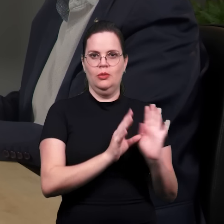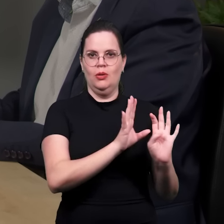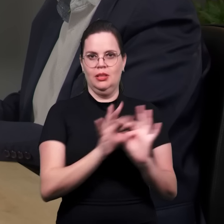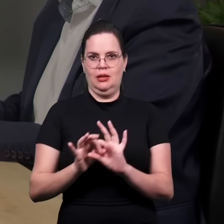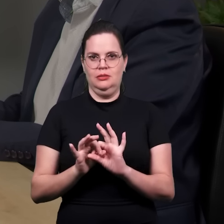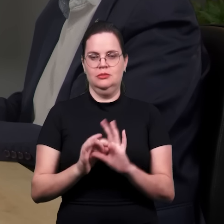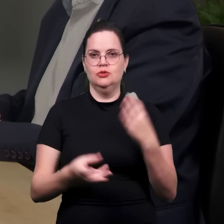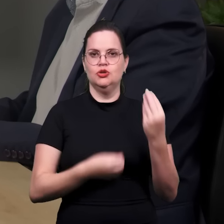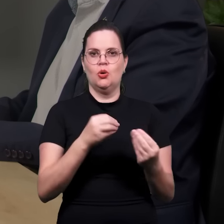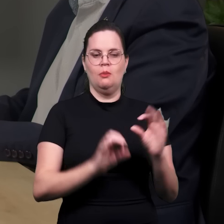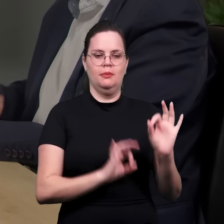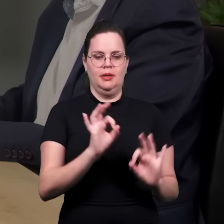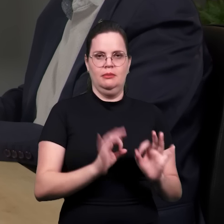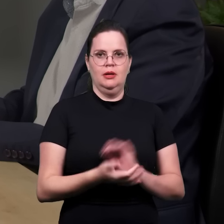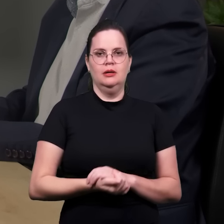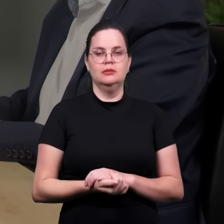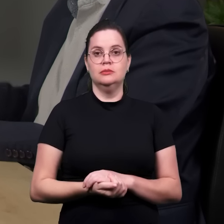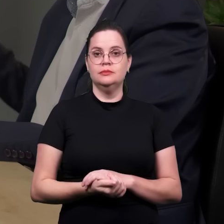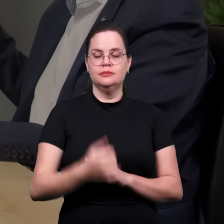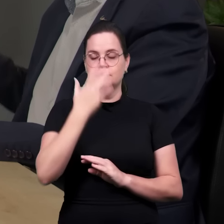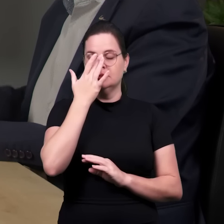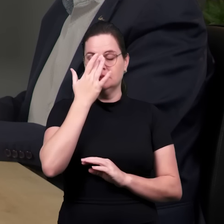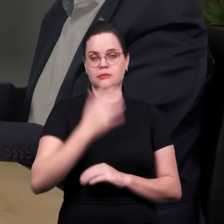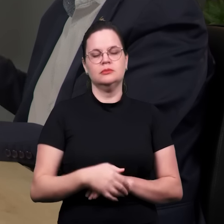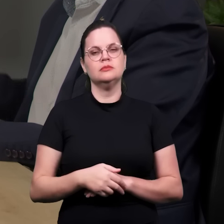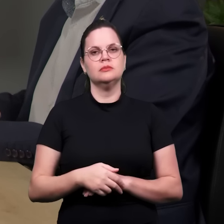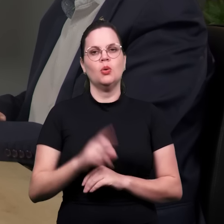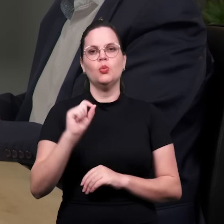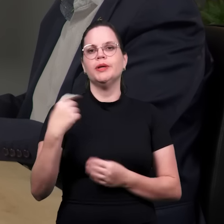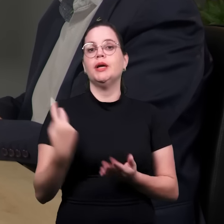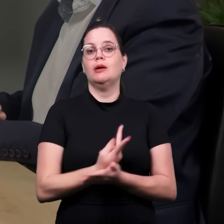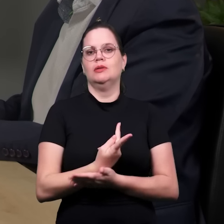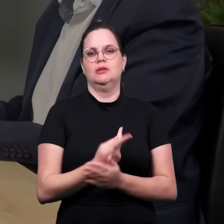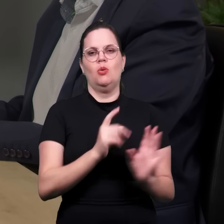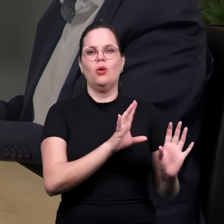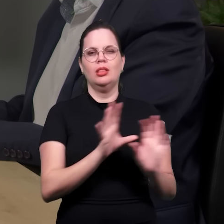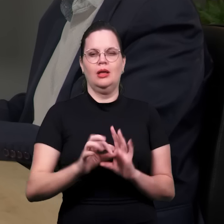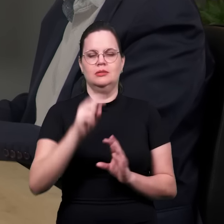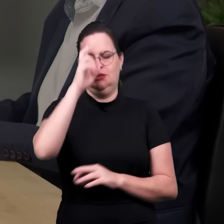do preparo, né? Do momento final ali, para que Israel pudesse estar vivendo